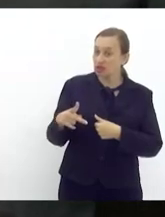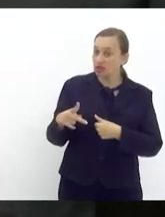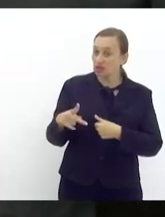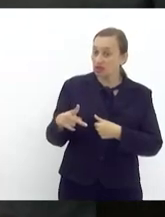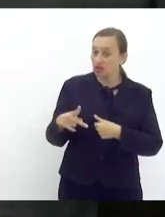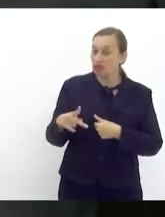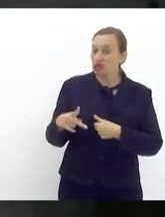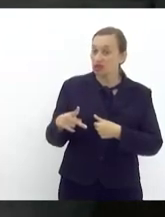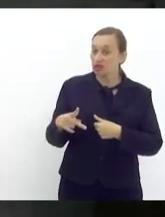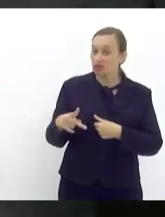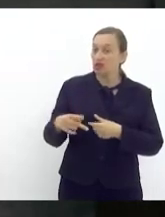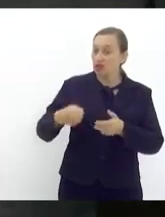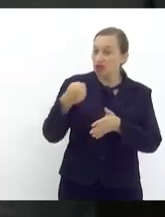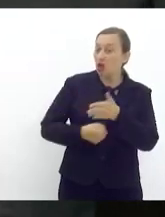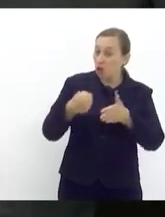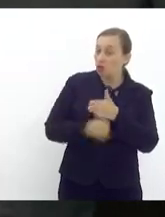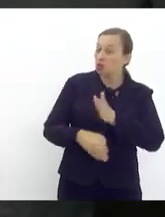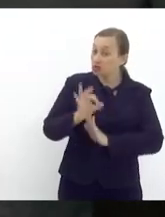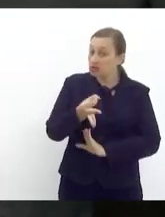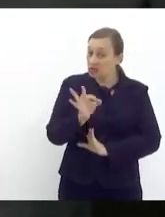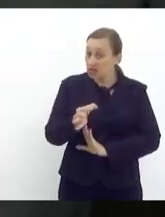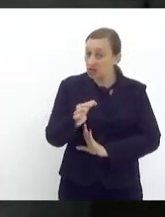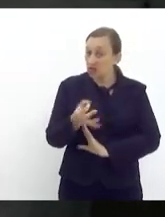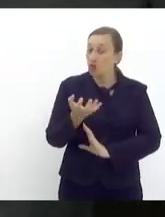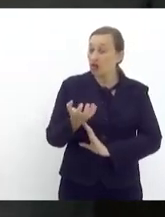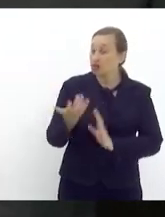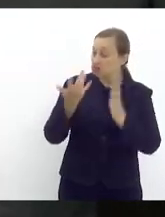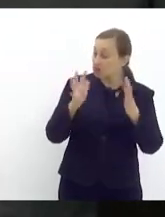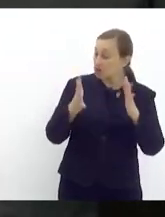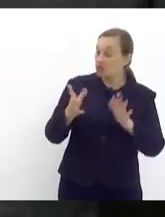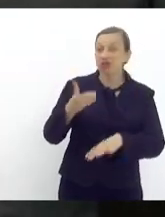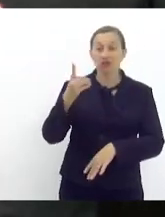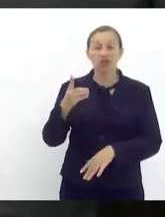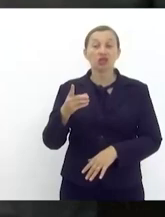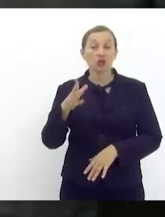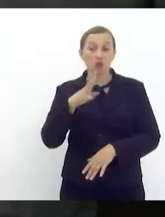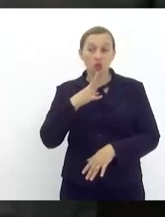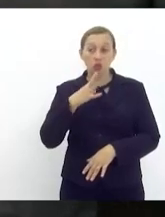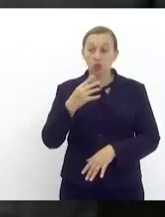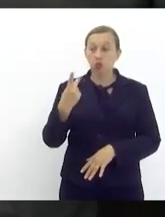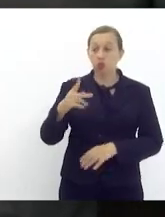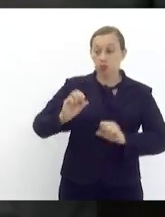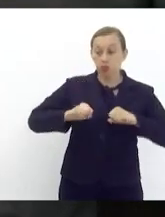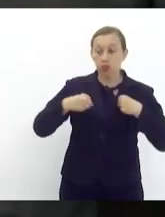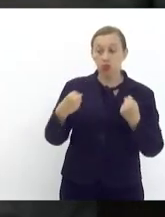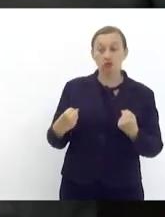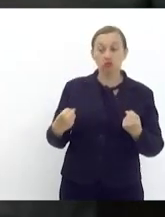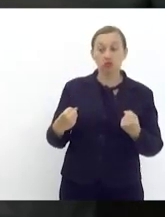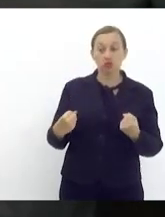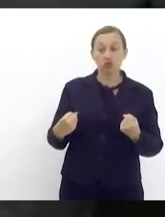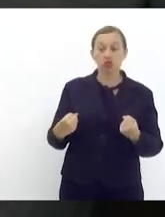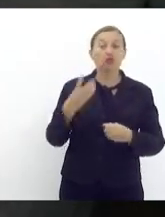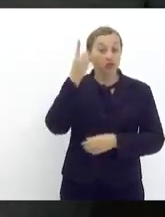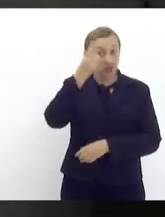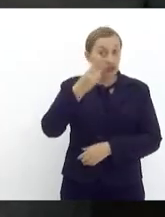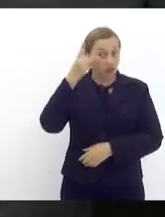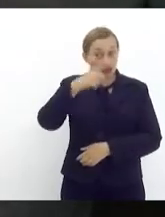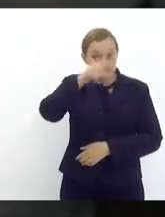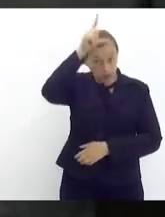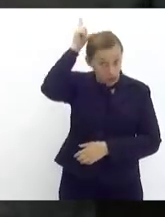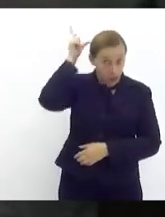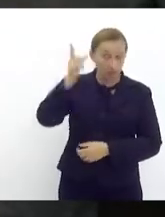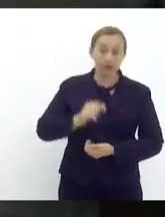essa que é uma luta muito legítima. Então, eu quero, em primeiro lugar, parabenizar e reconhecer o esforço de Vossa Excelência e do deputado Luiz